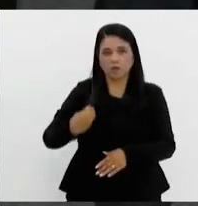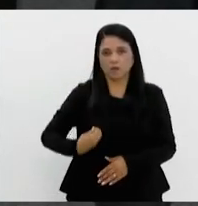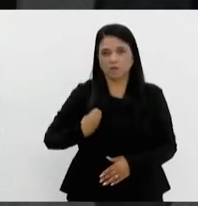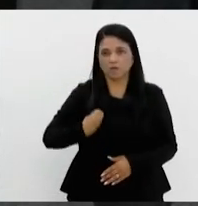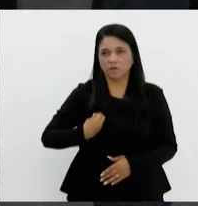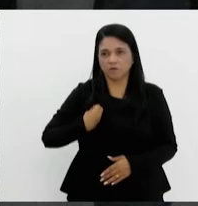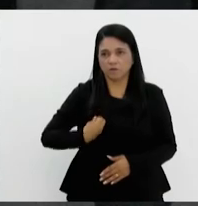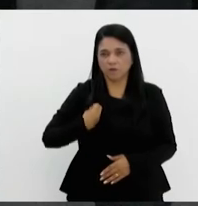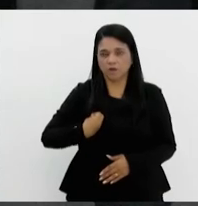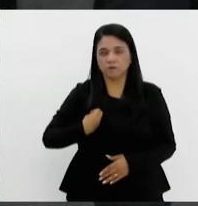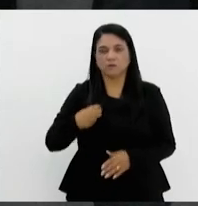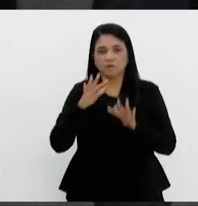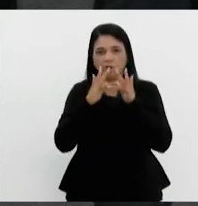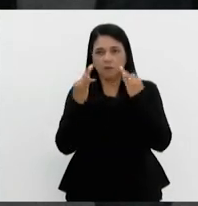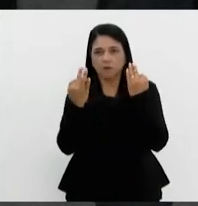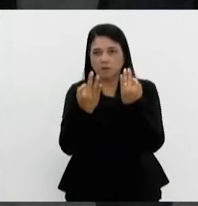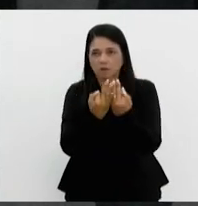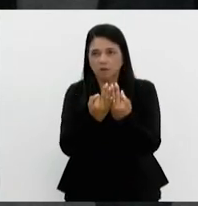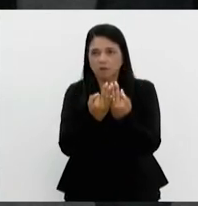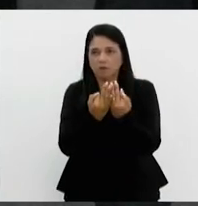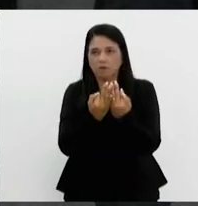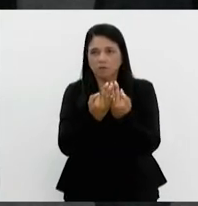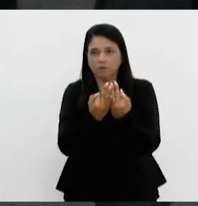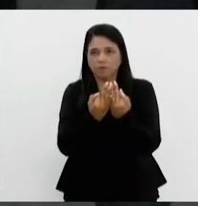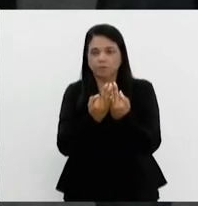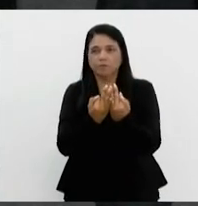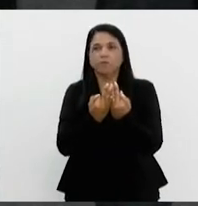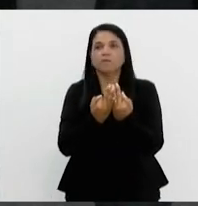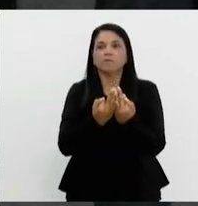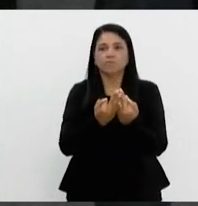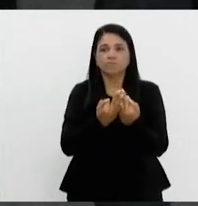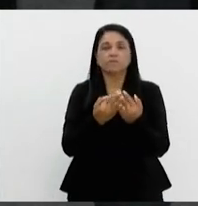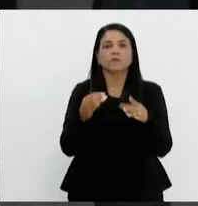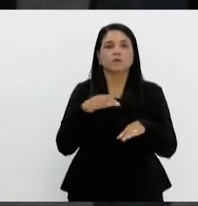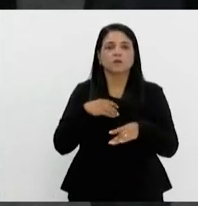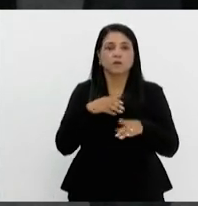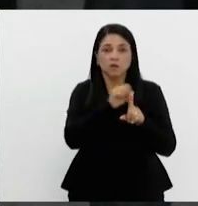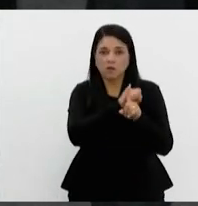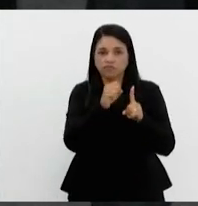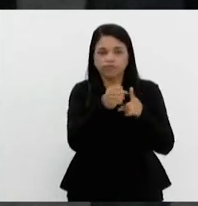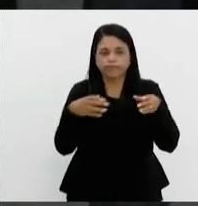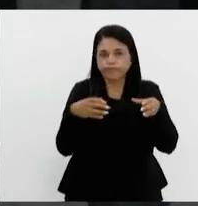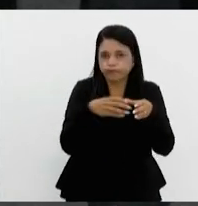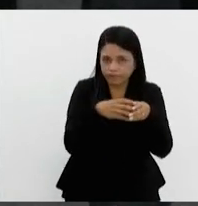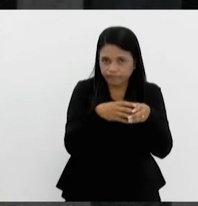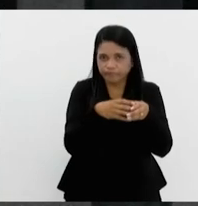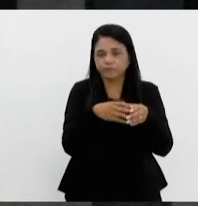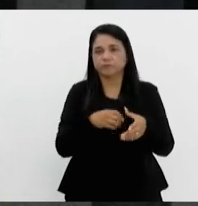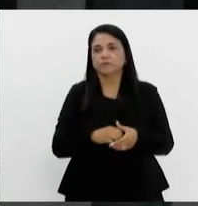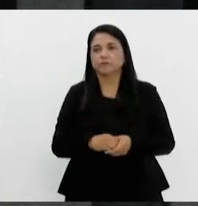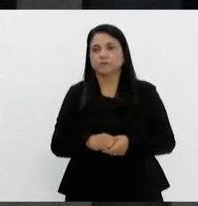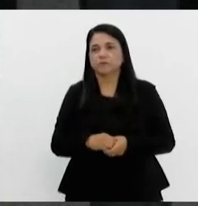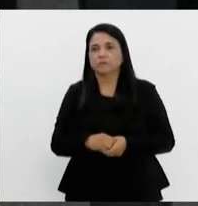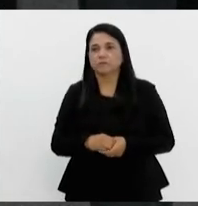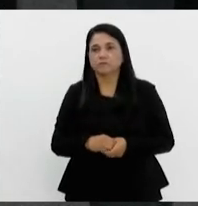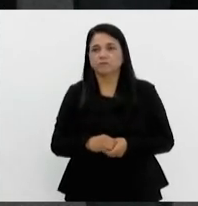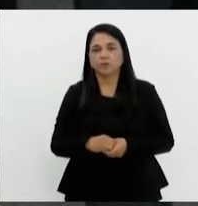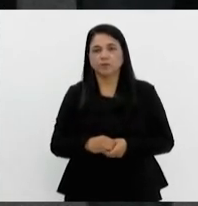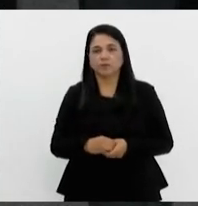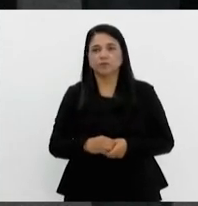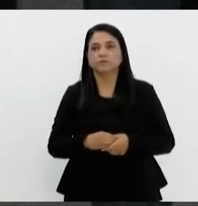convivência familiar e também a convivência comunitária. E destacar que